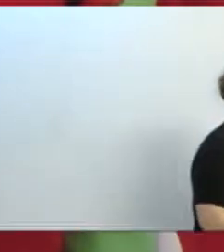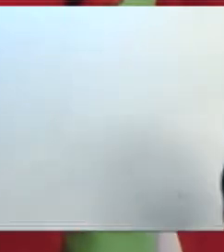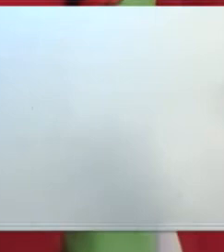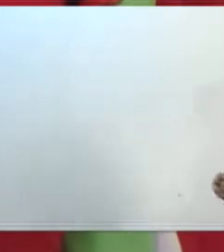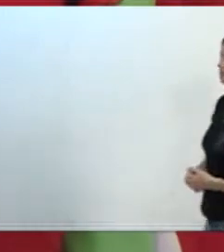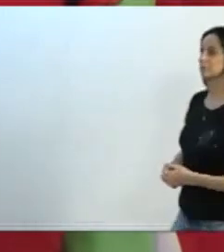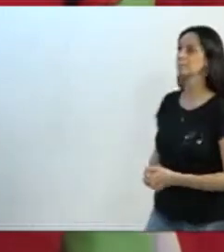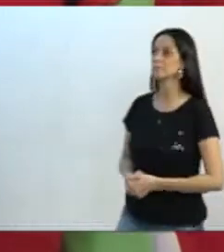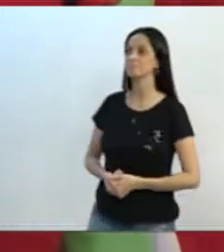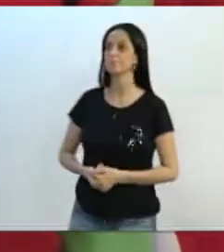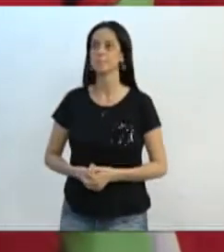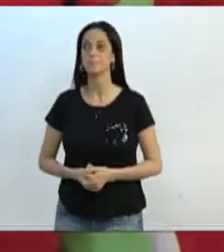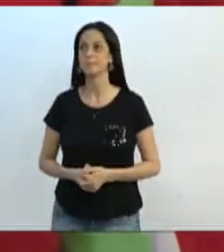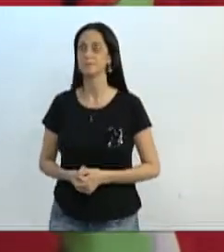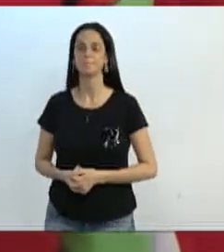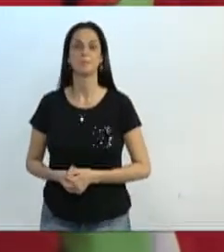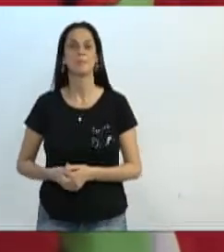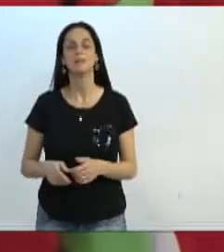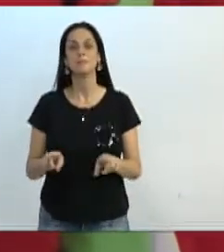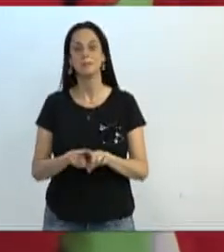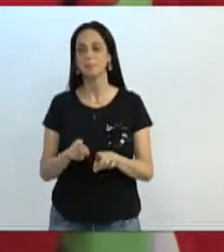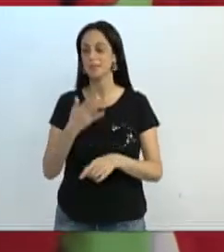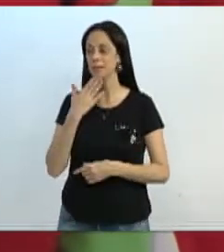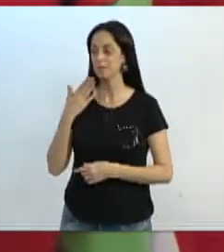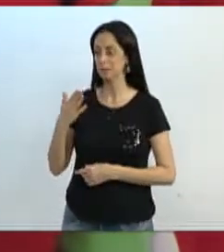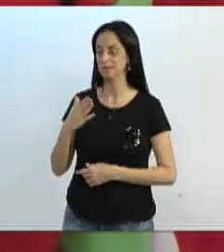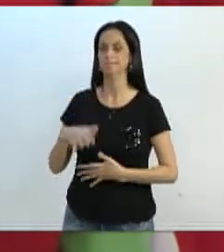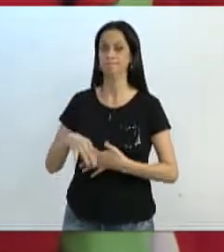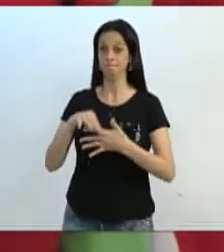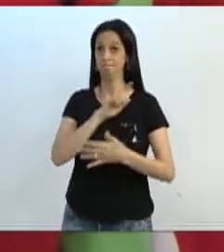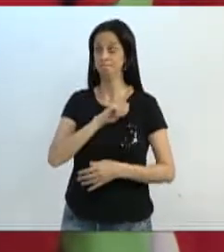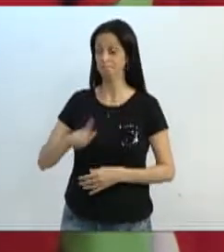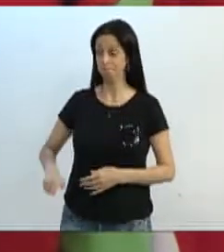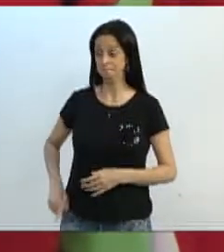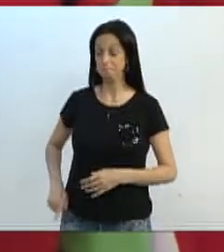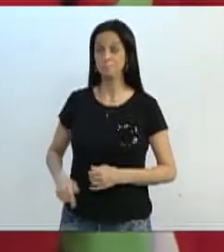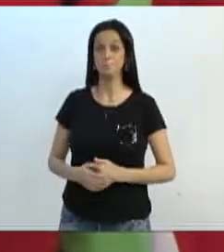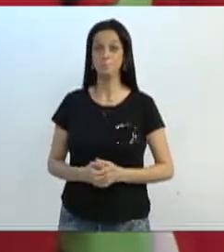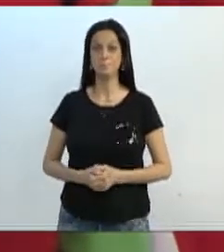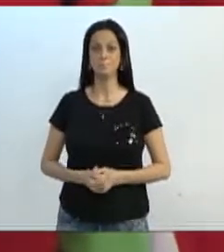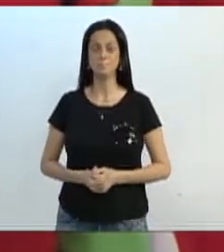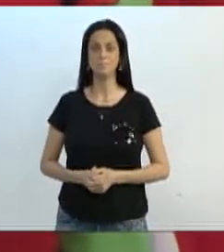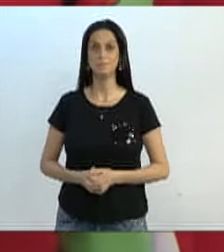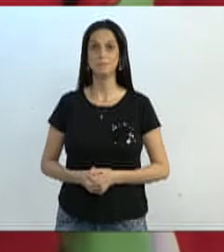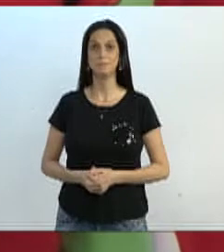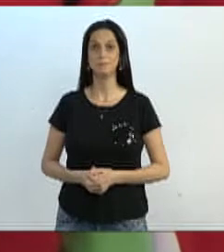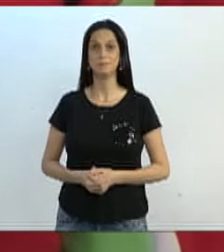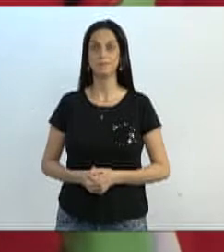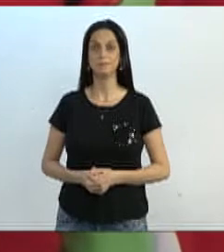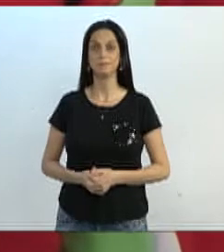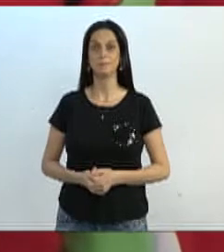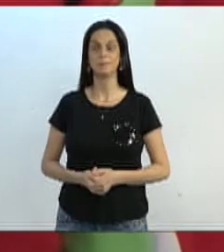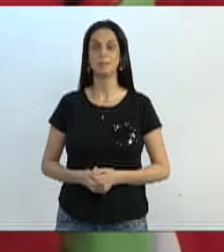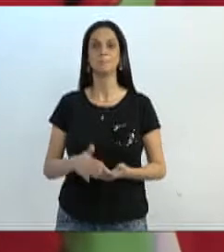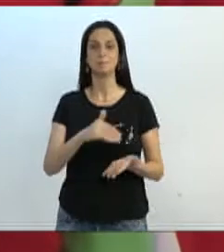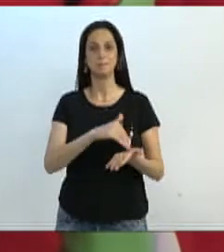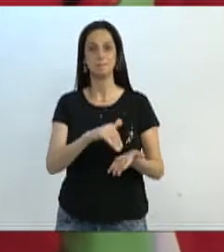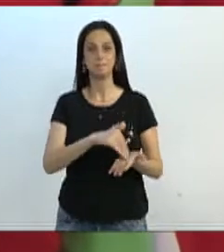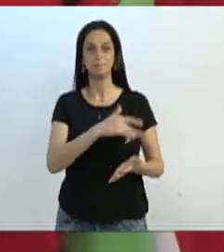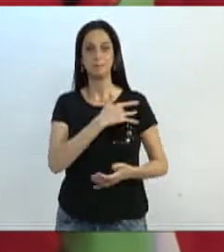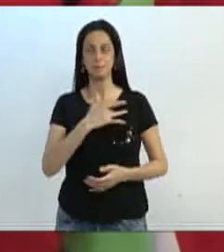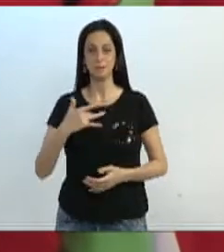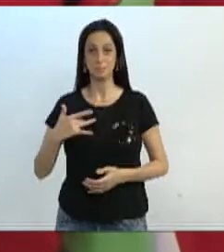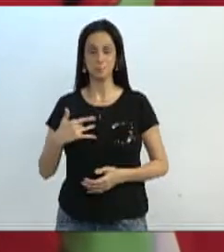quero fazer mais uma vez ao líder do governo o pedido em que a questão da Secretaria de Saúde ou a Secretaria